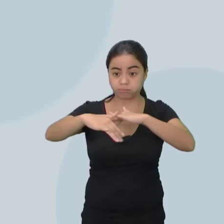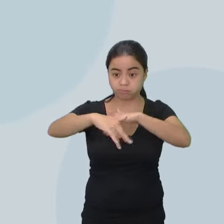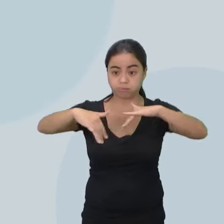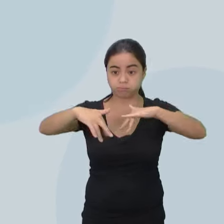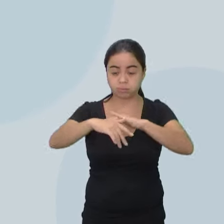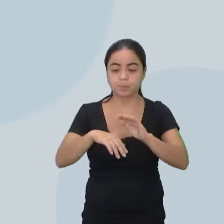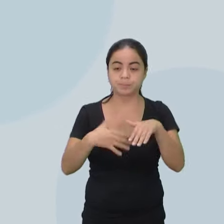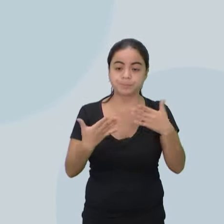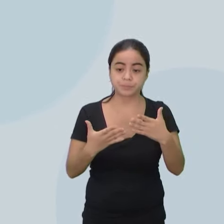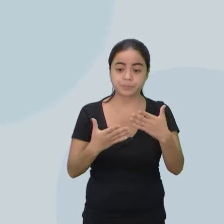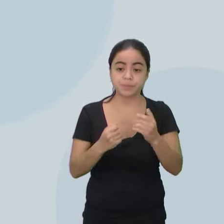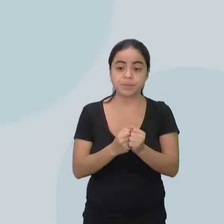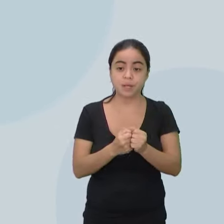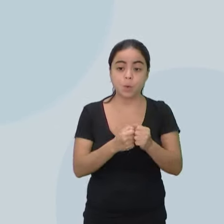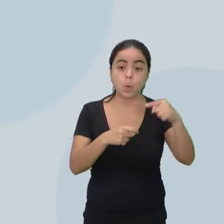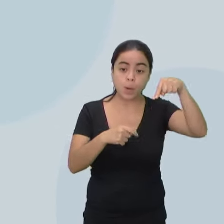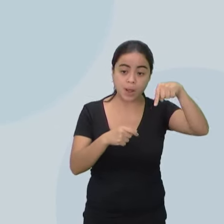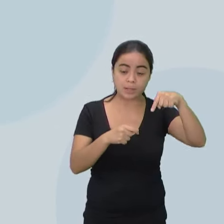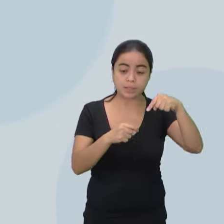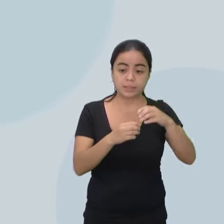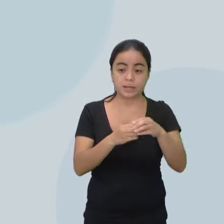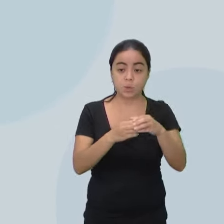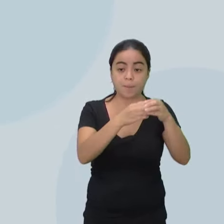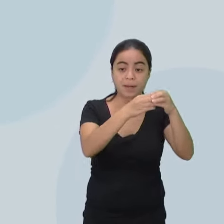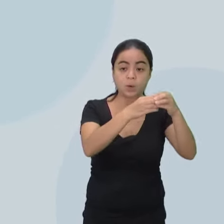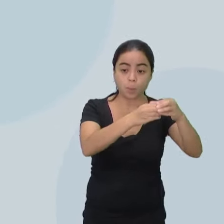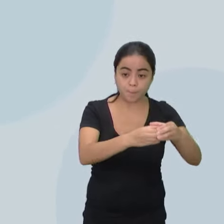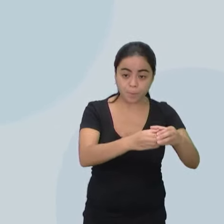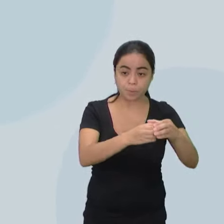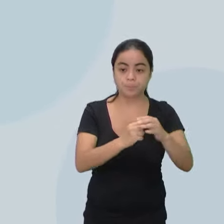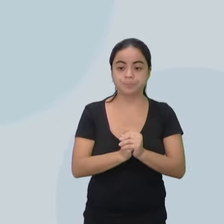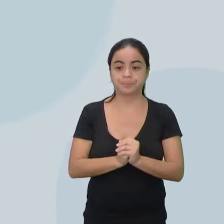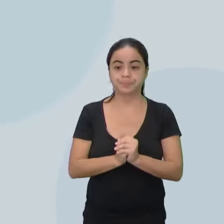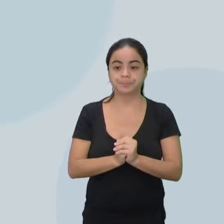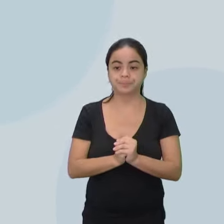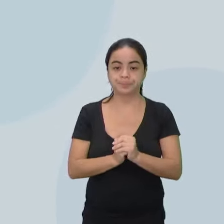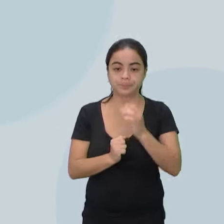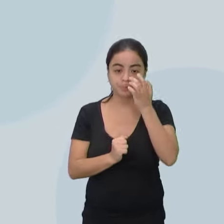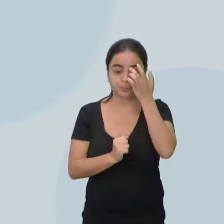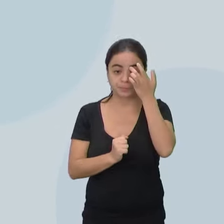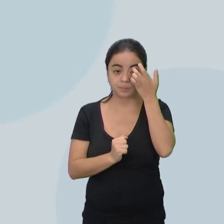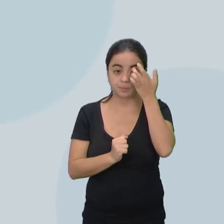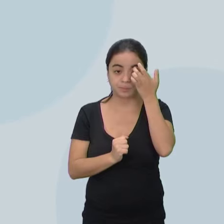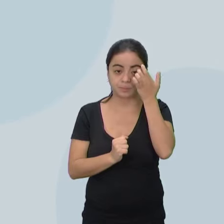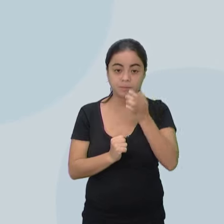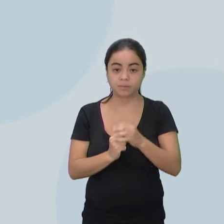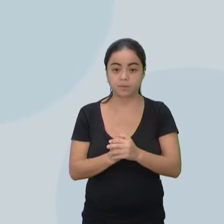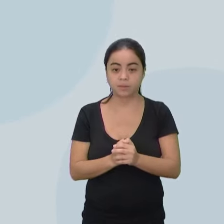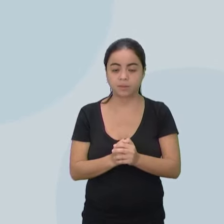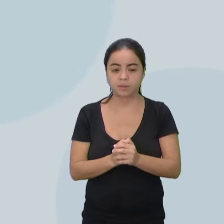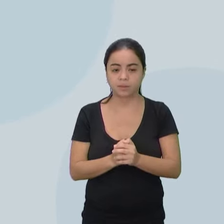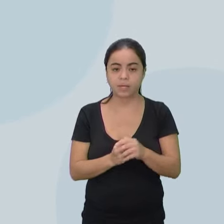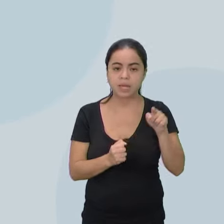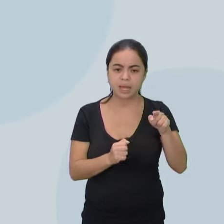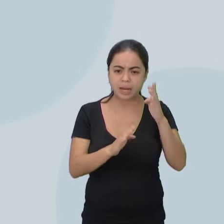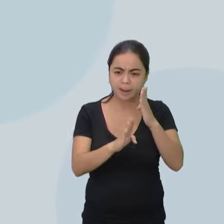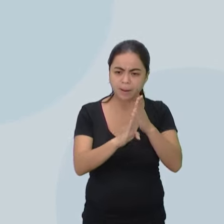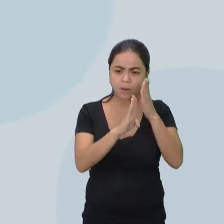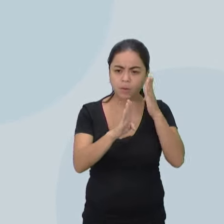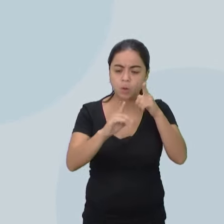é instalado este sismômetro, né? Esse sensor, tá certo? Bom... ele